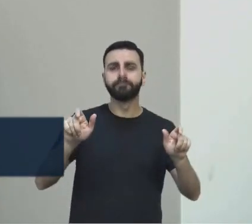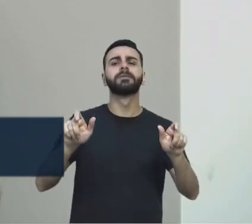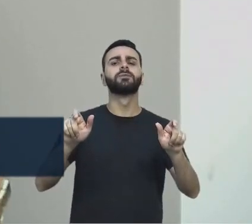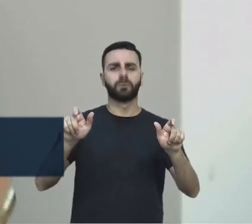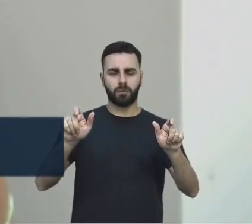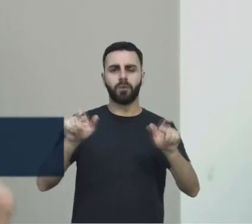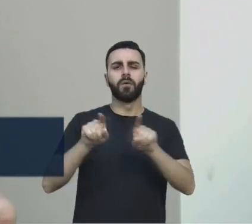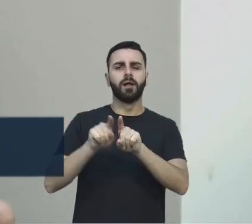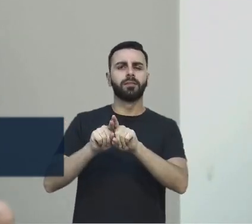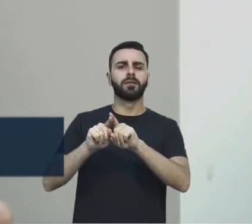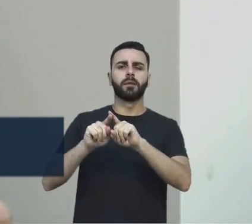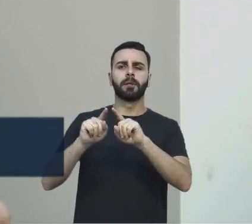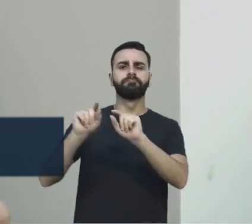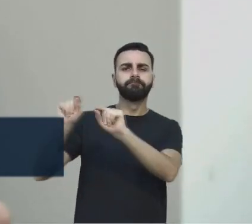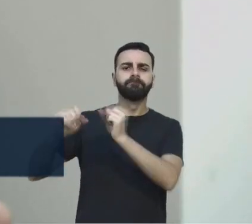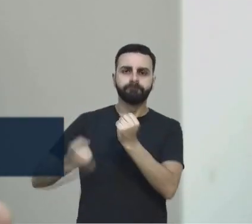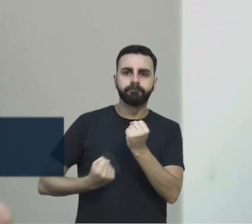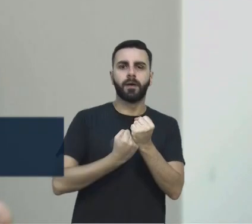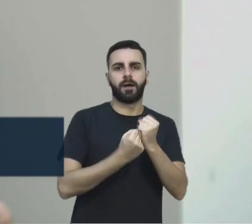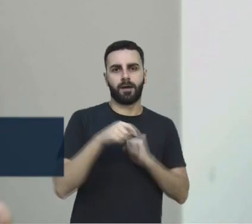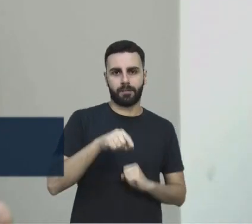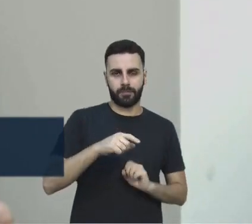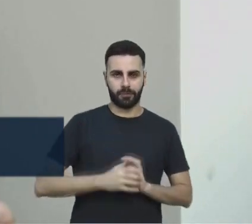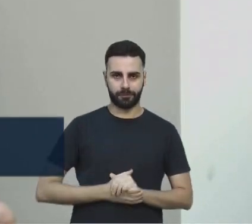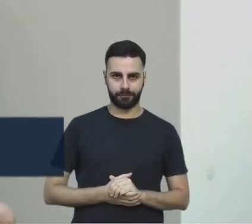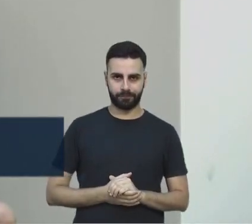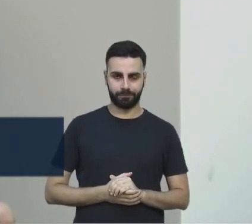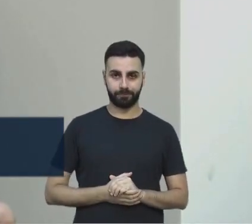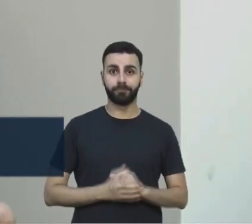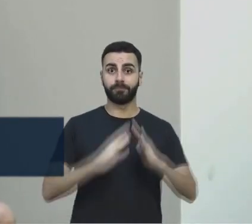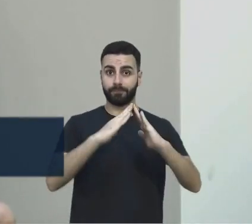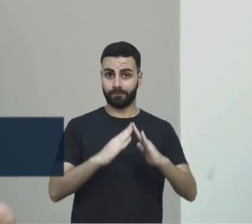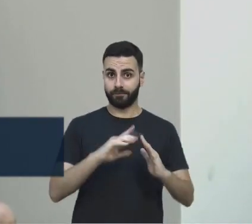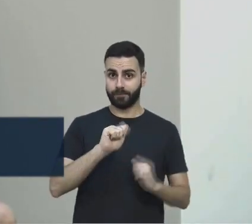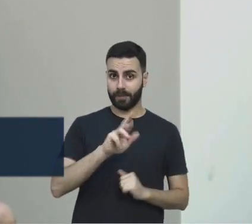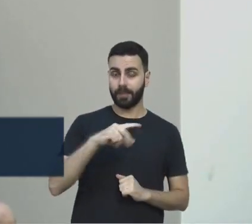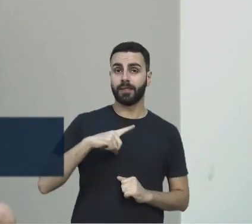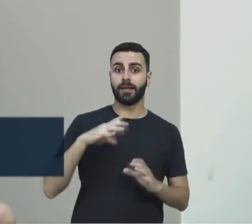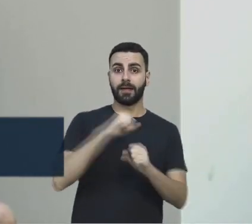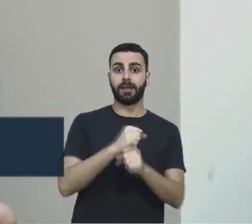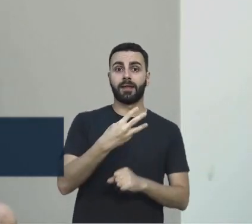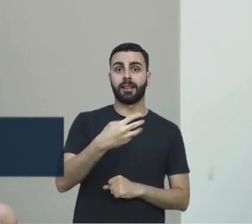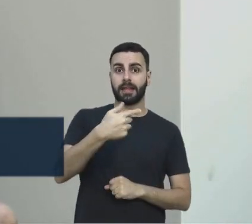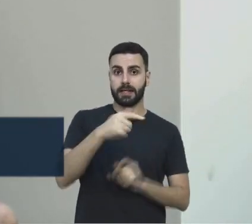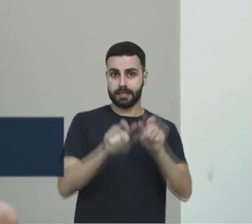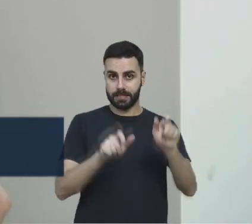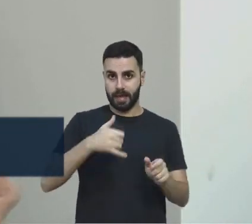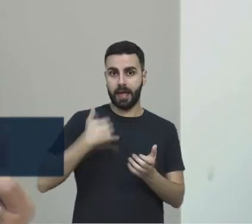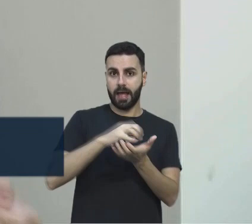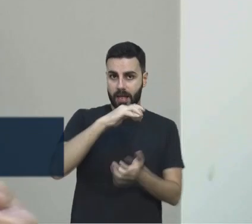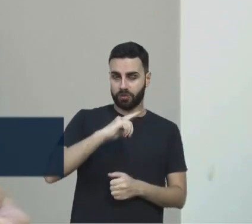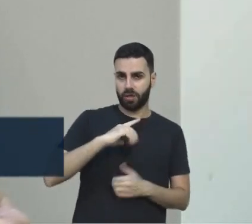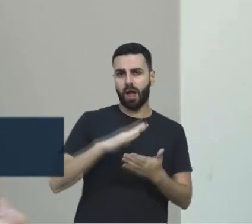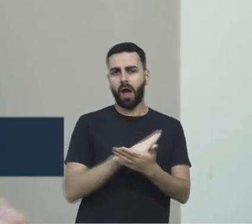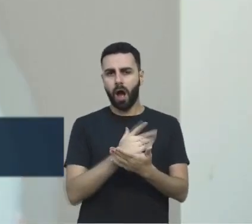a todas as pessoas que abraçaram a nossa causa o lá hoje tem 37 idosos né